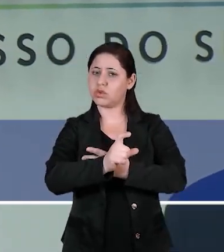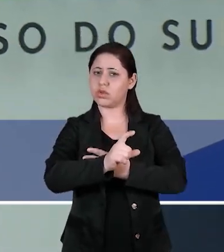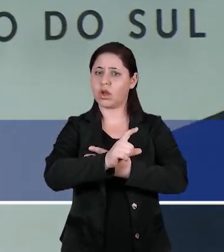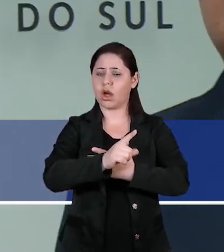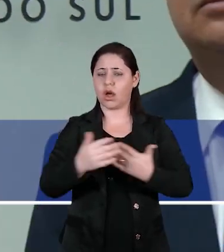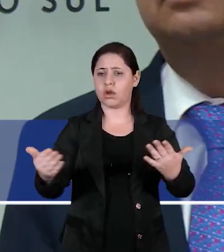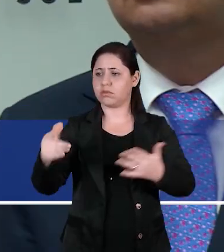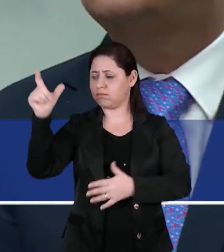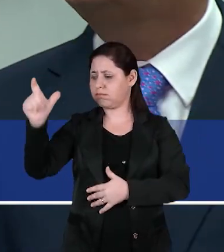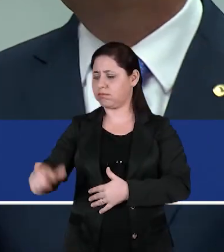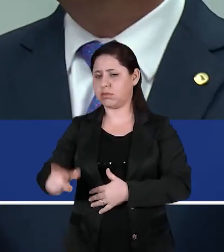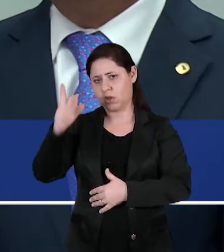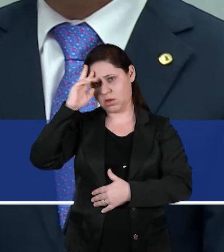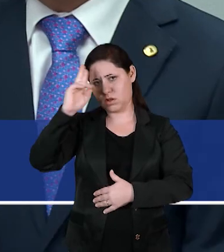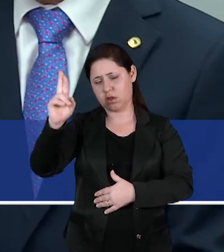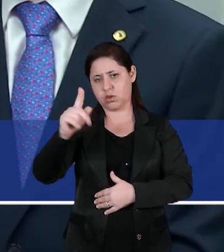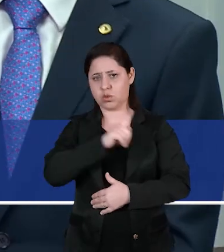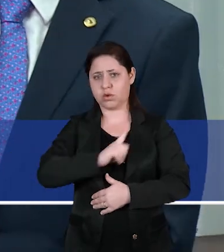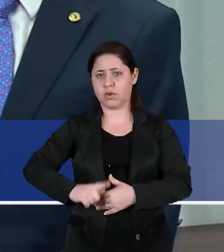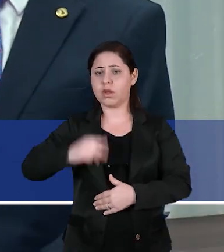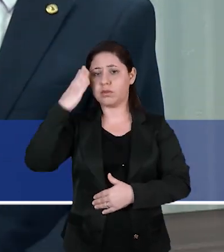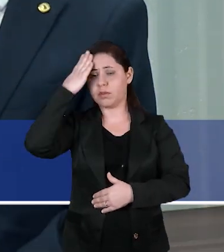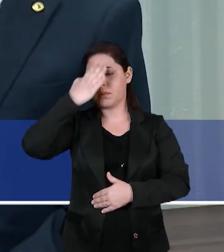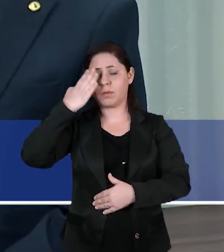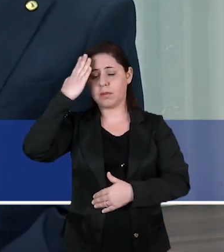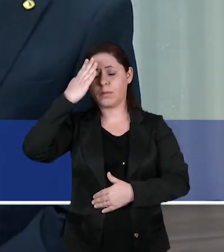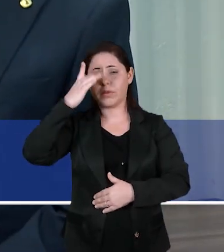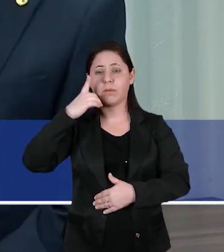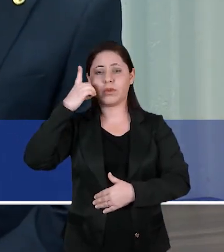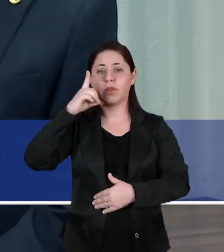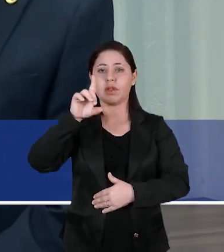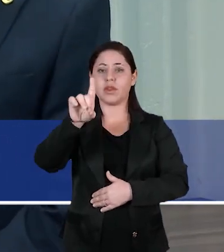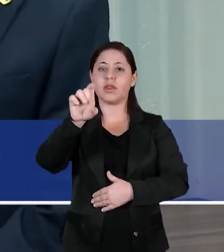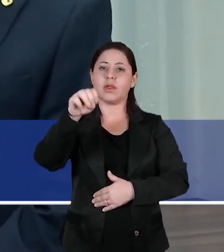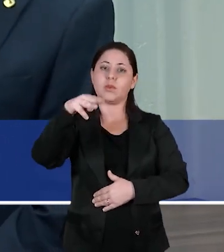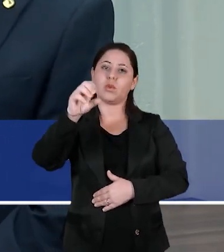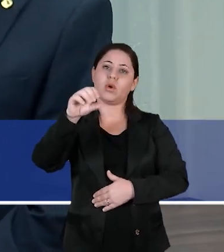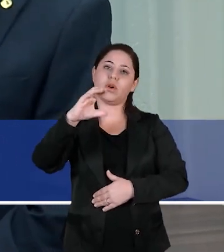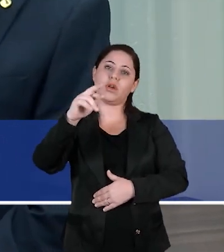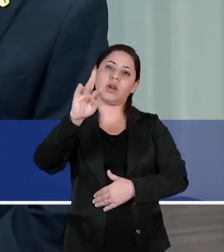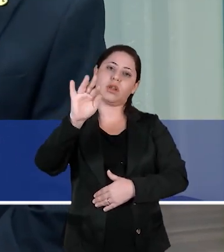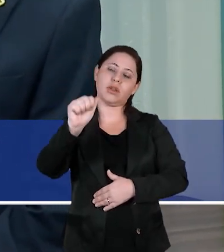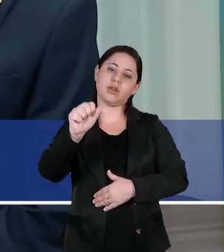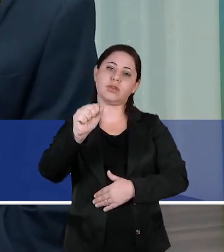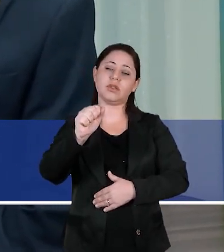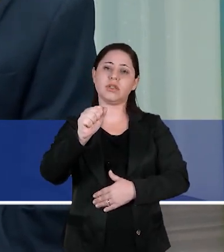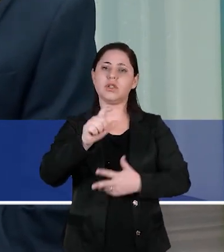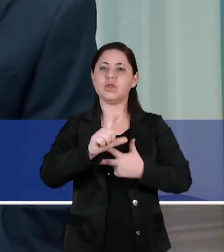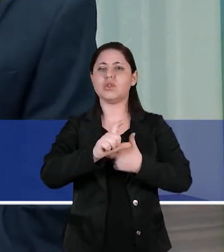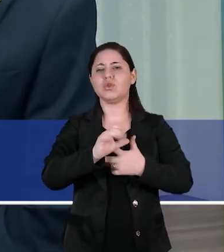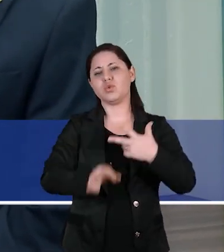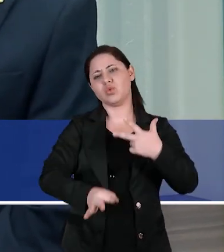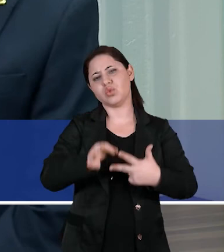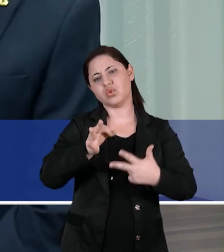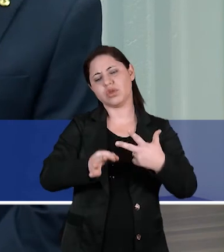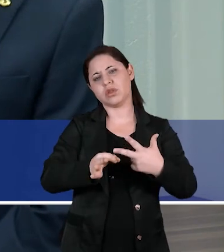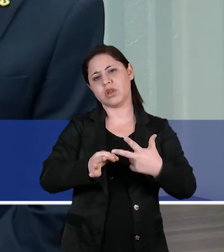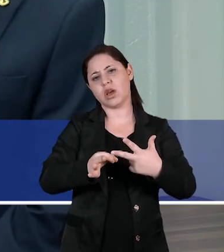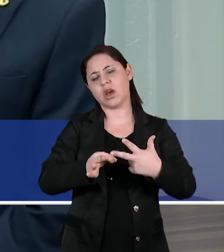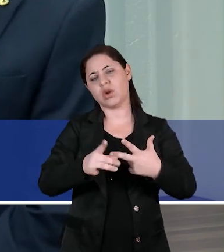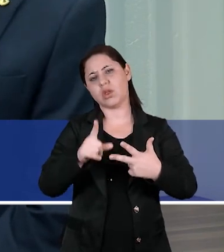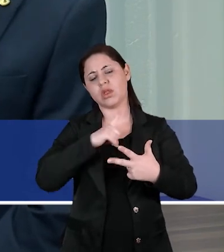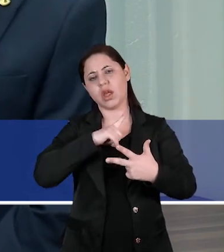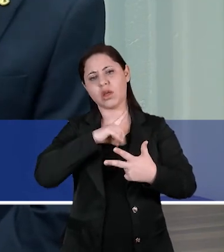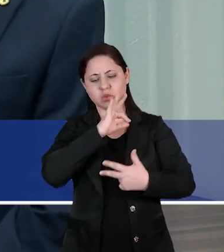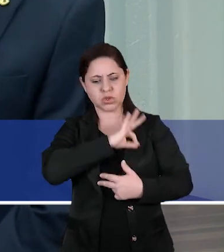o líder do governo aqui na Assembleia Legislativa, o deputado Barbosinha, do Democratas. Deputado, na questão do Judiciário, cria-se uma renda mínima